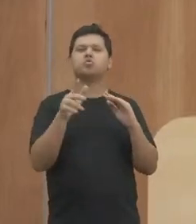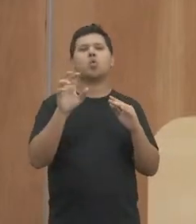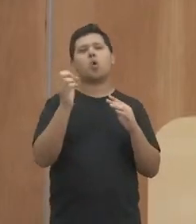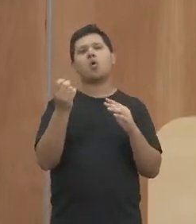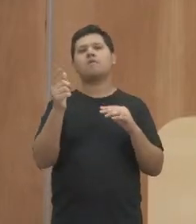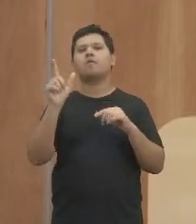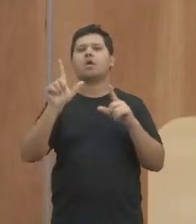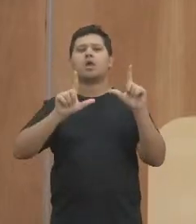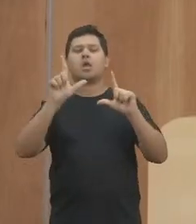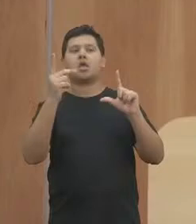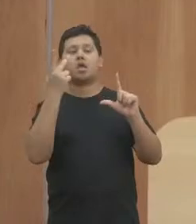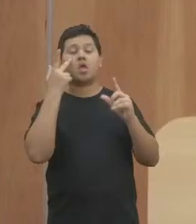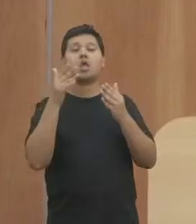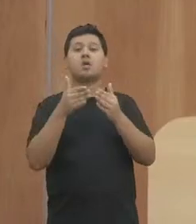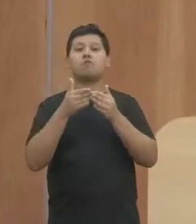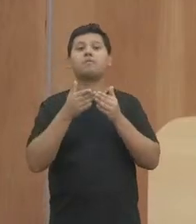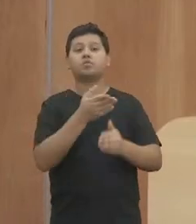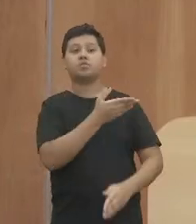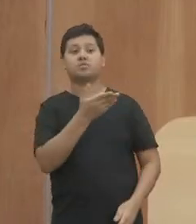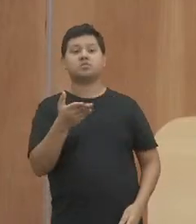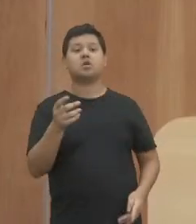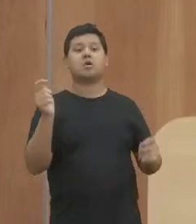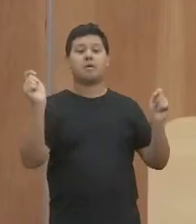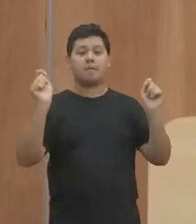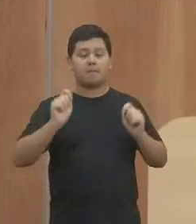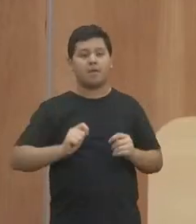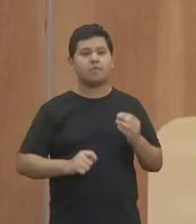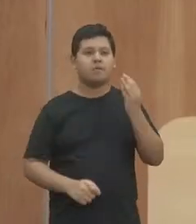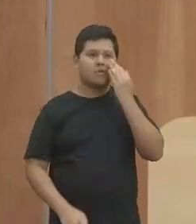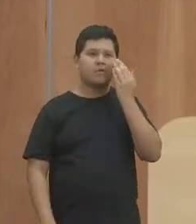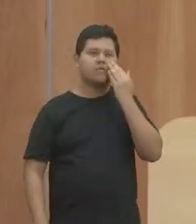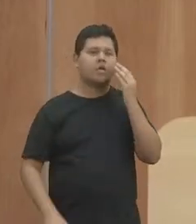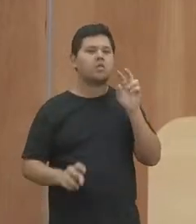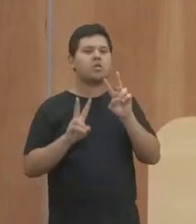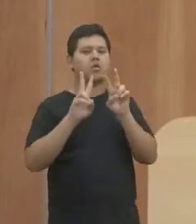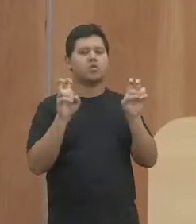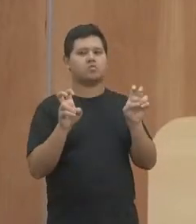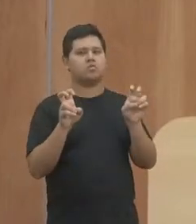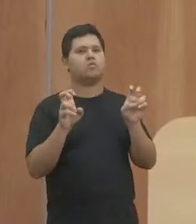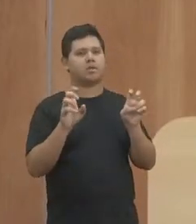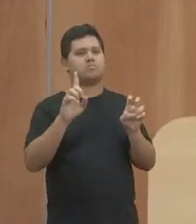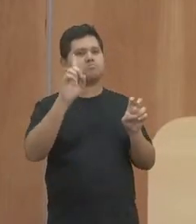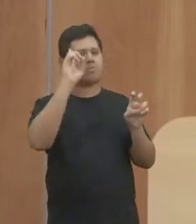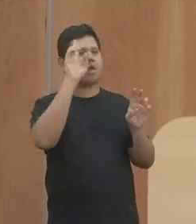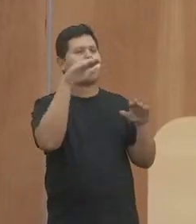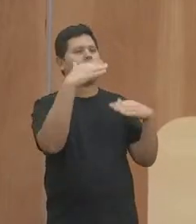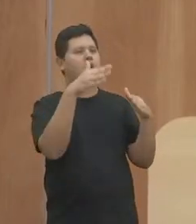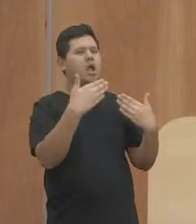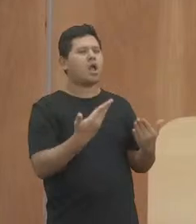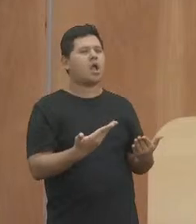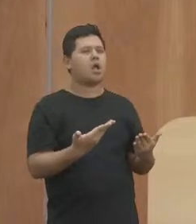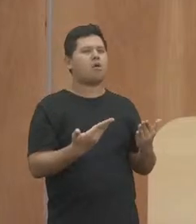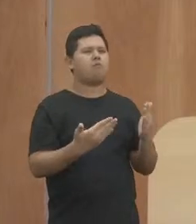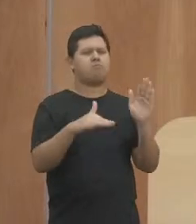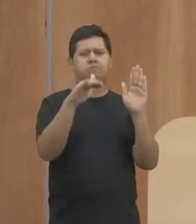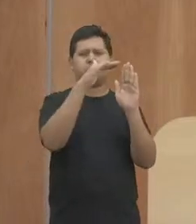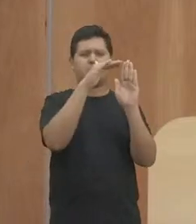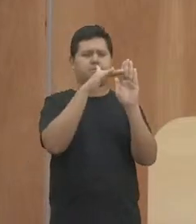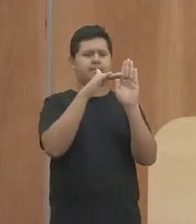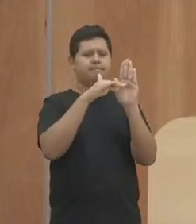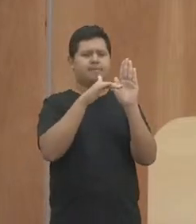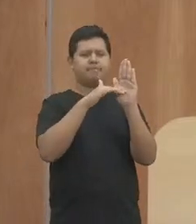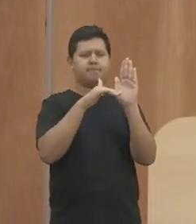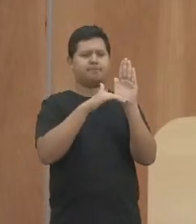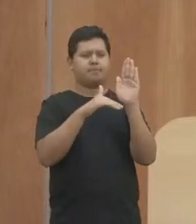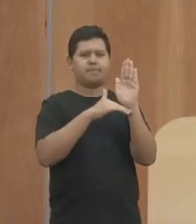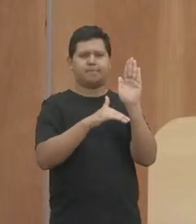locais. Eu peço para que vocês olhem as postagens sobre essas criações de homenagem. Quantos comentários negativos,